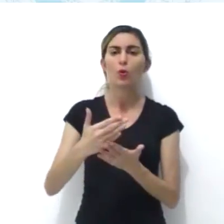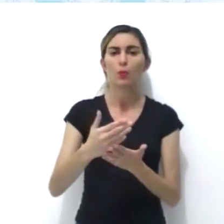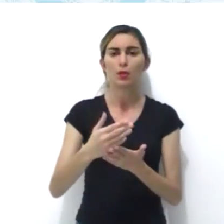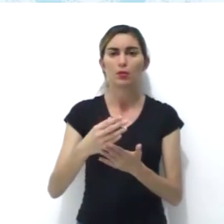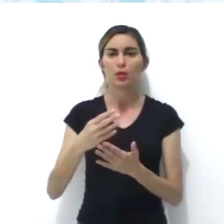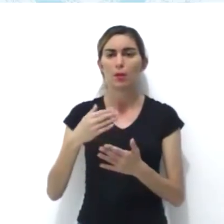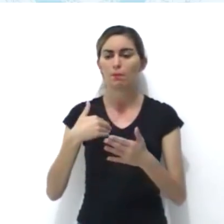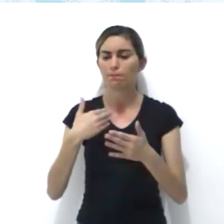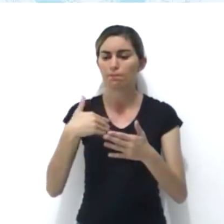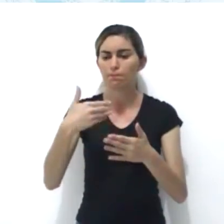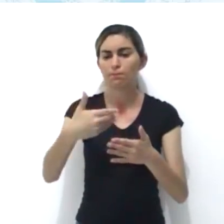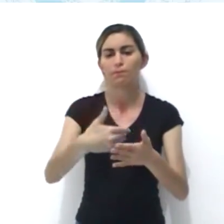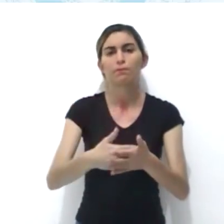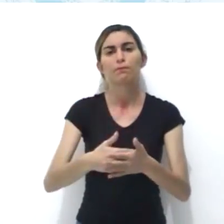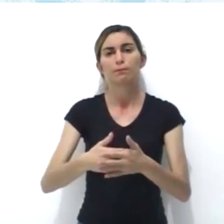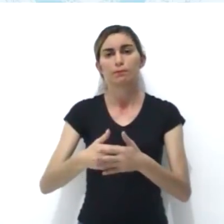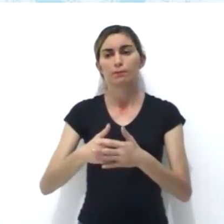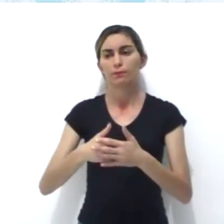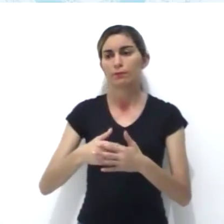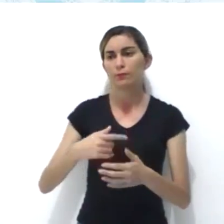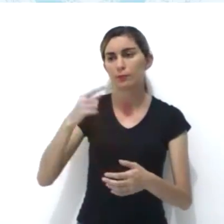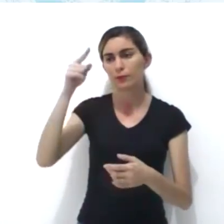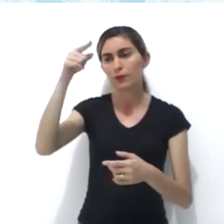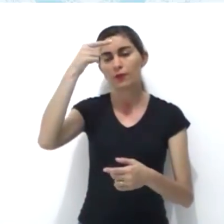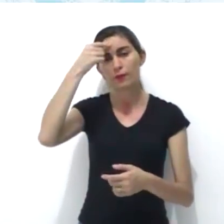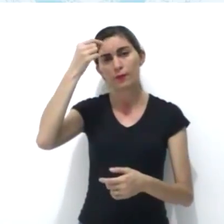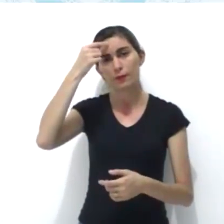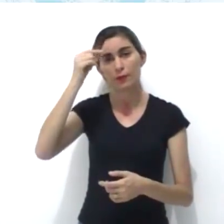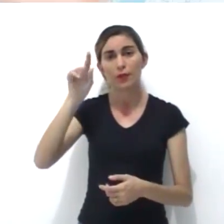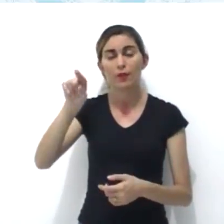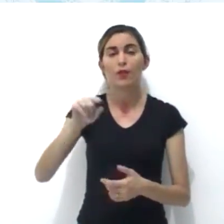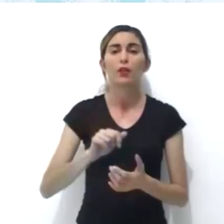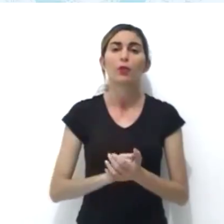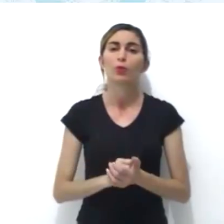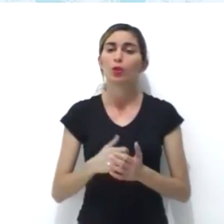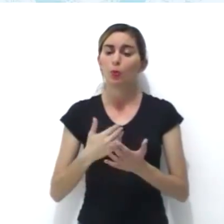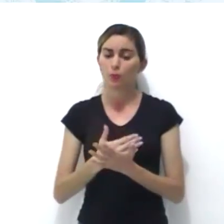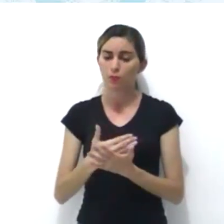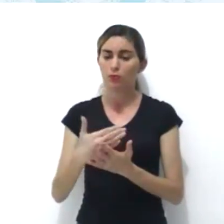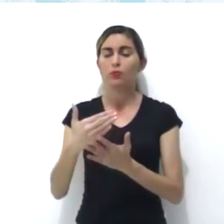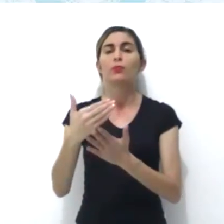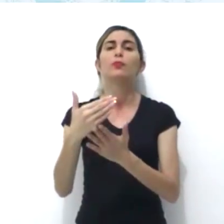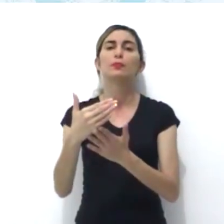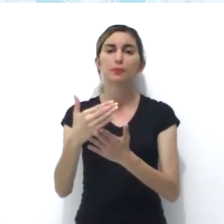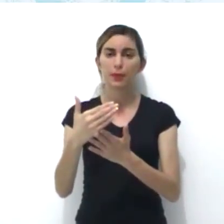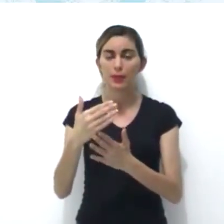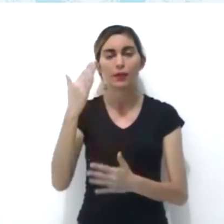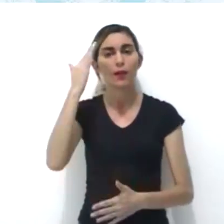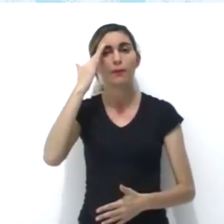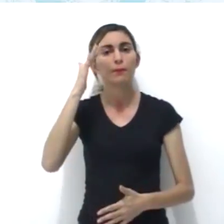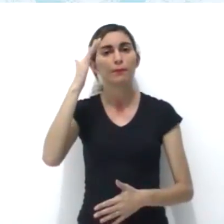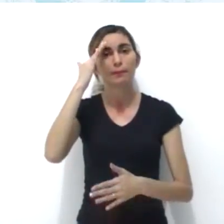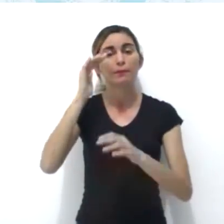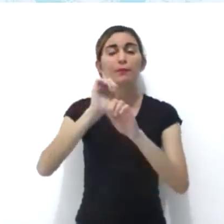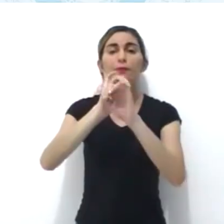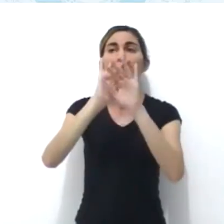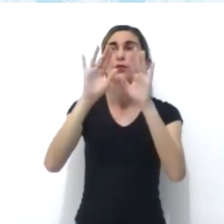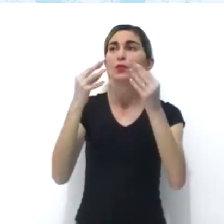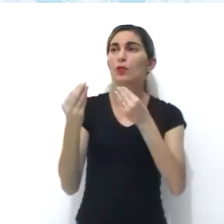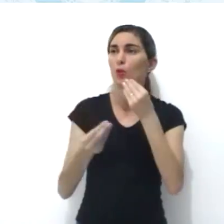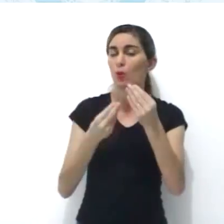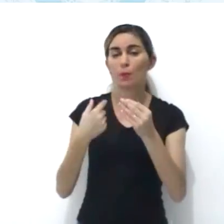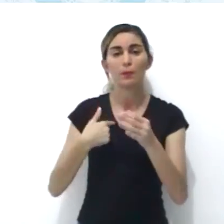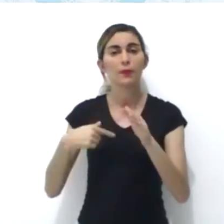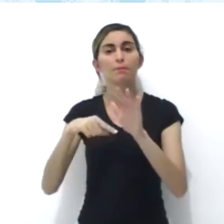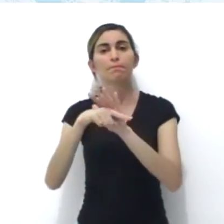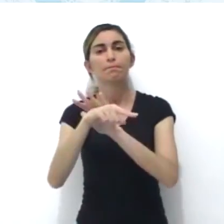você começar a aproximar um pouco mais desse universo da universidade e começar a entender como é